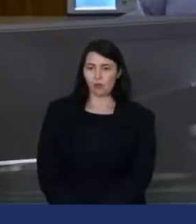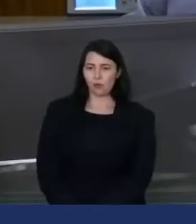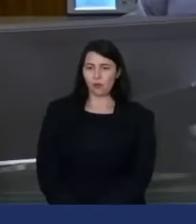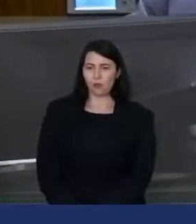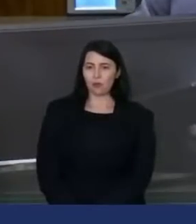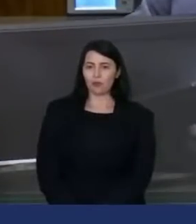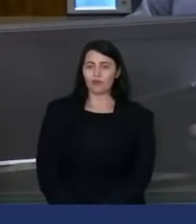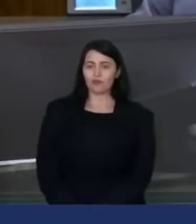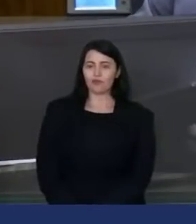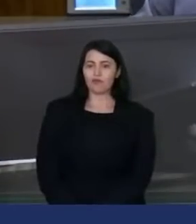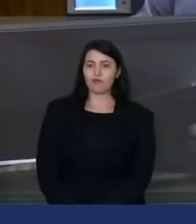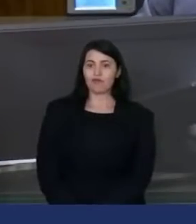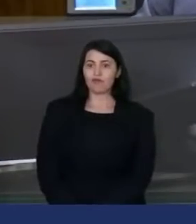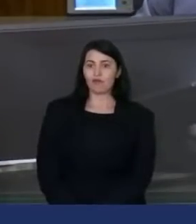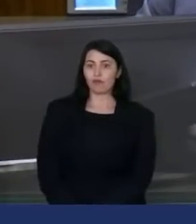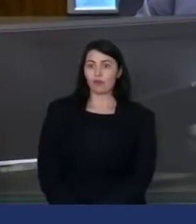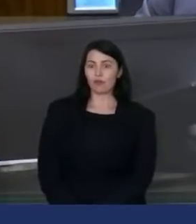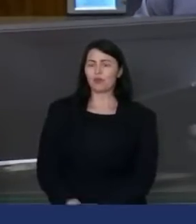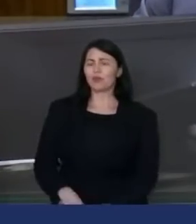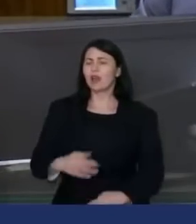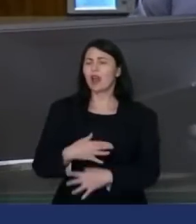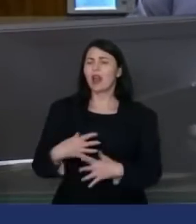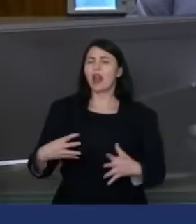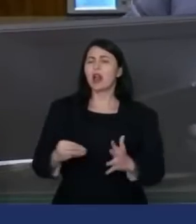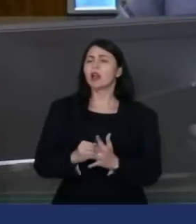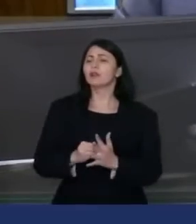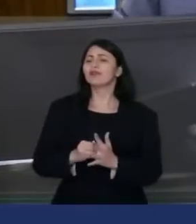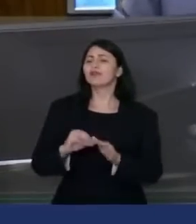A matéria vai ao Senado Federal.